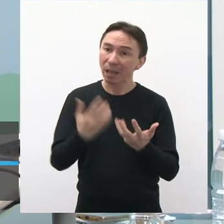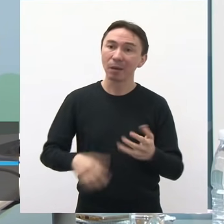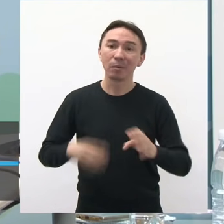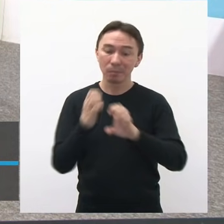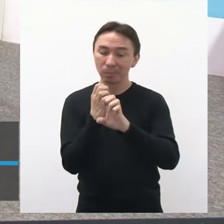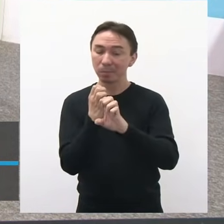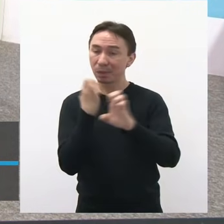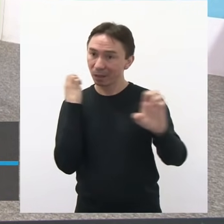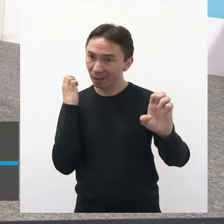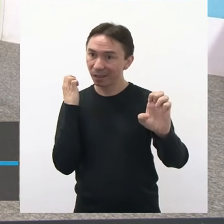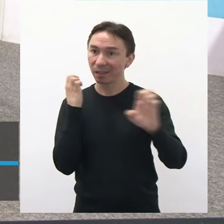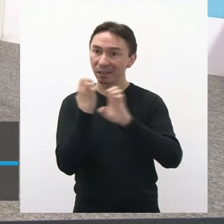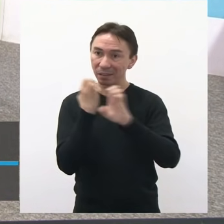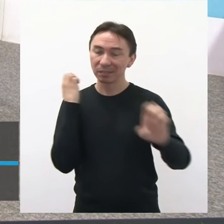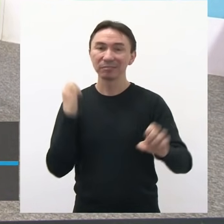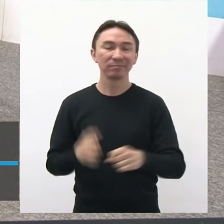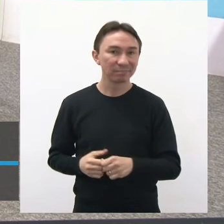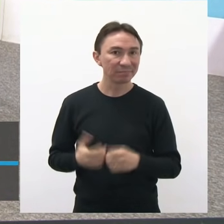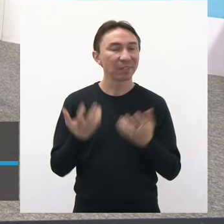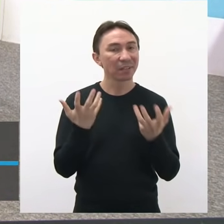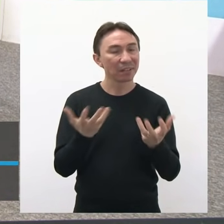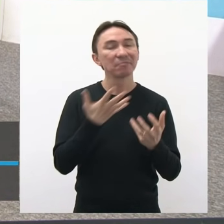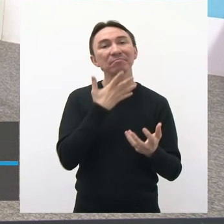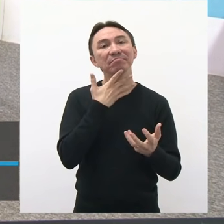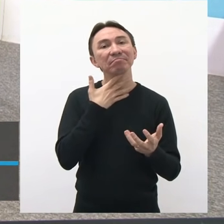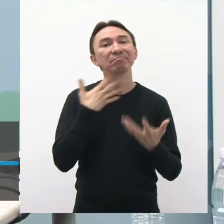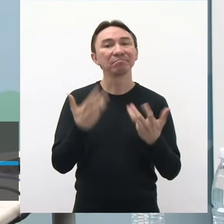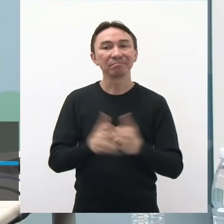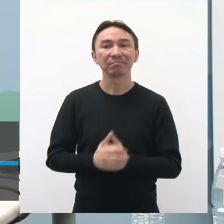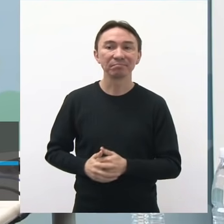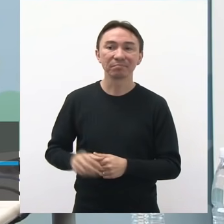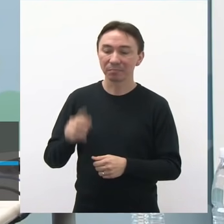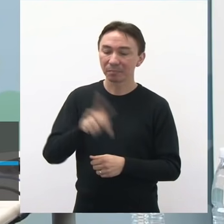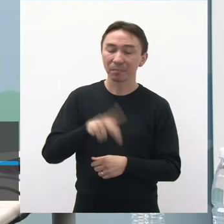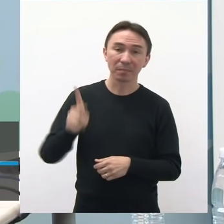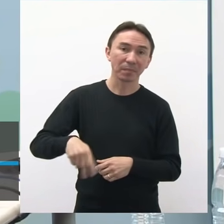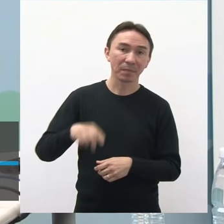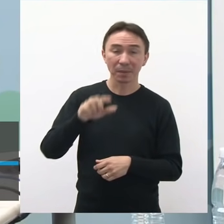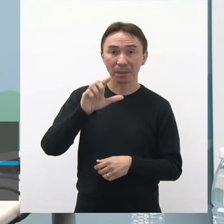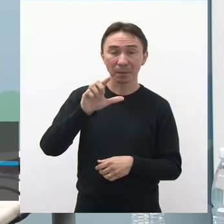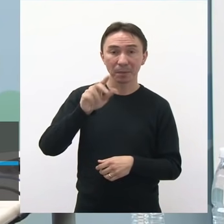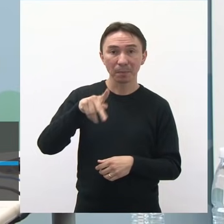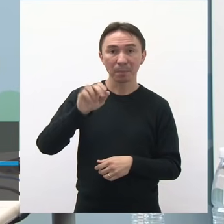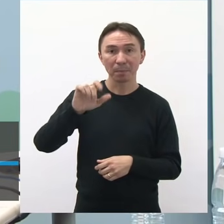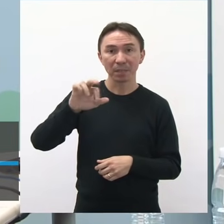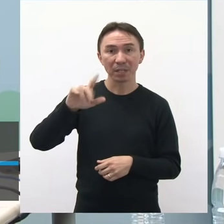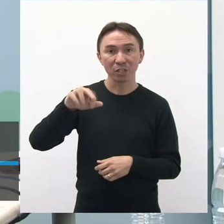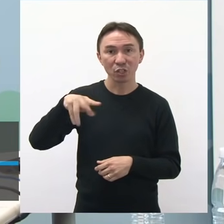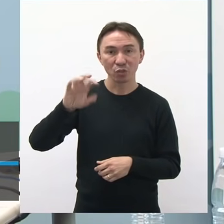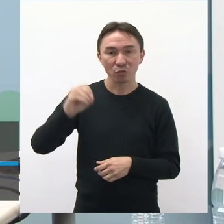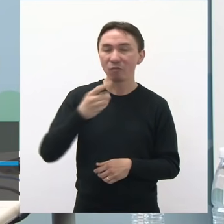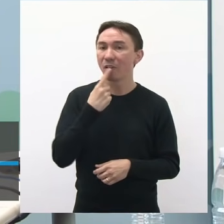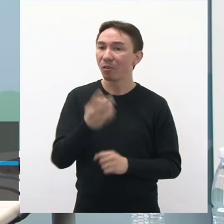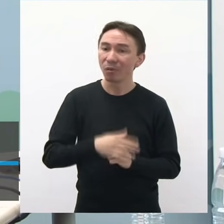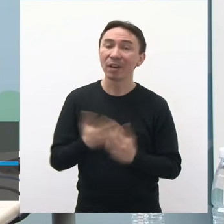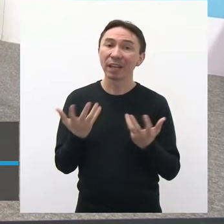grandes engenheiros. Não é? Uhum. O professor Plínio disse que quer ser mais